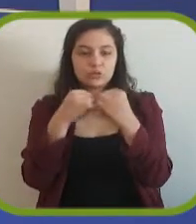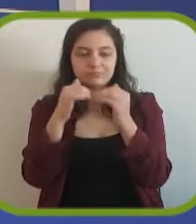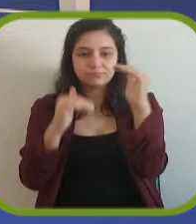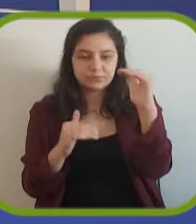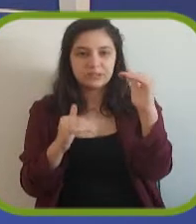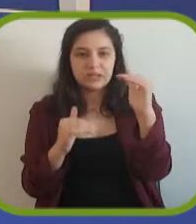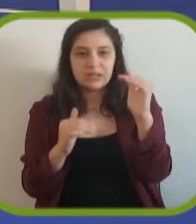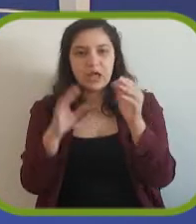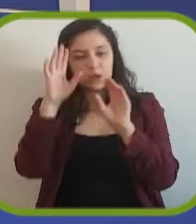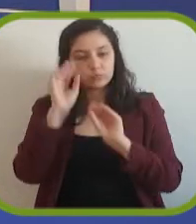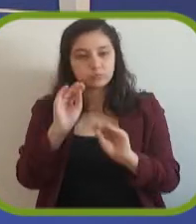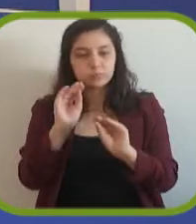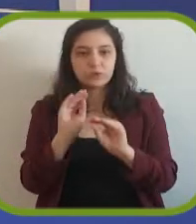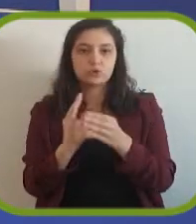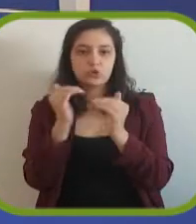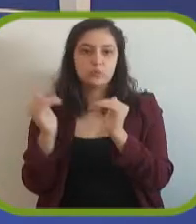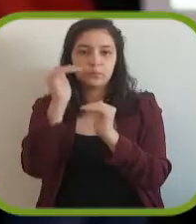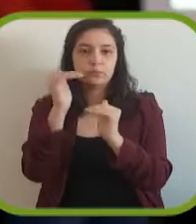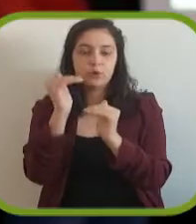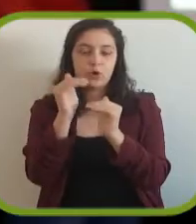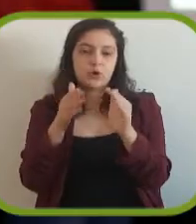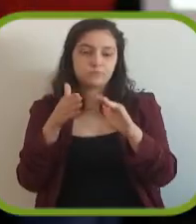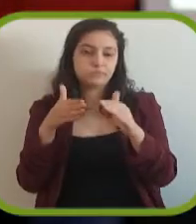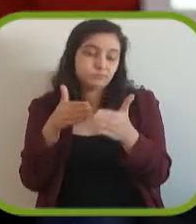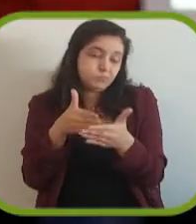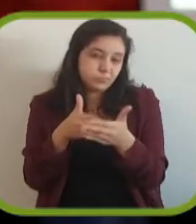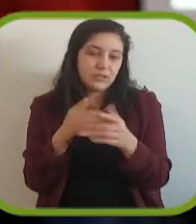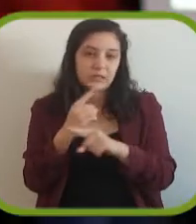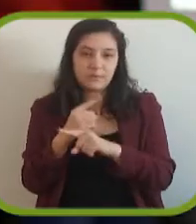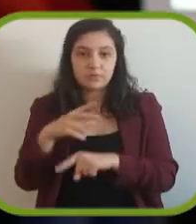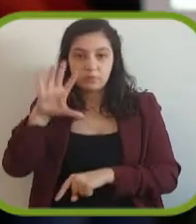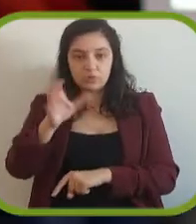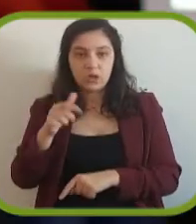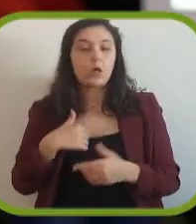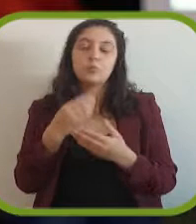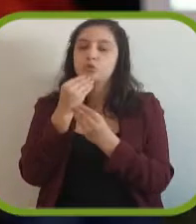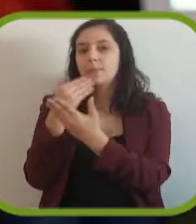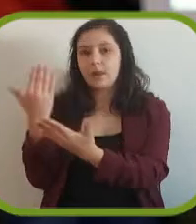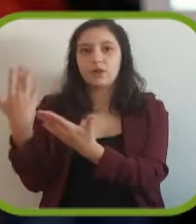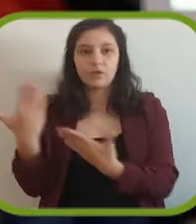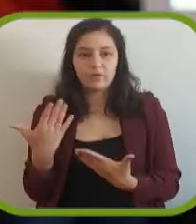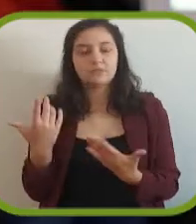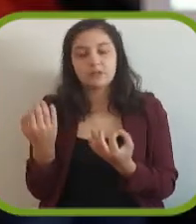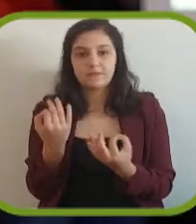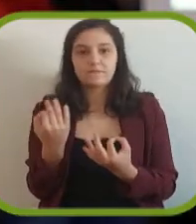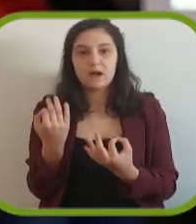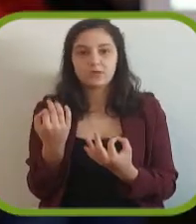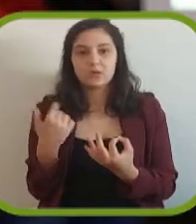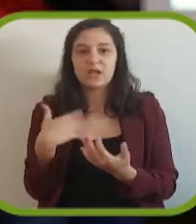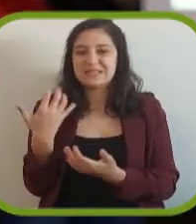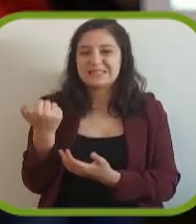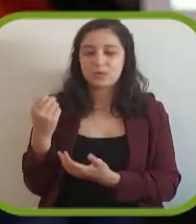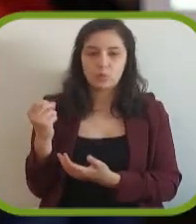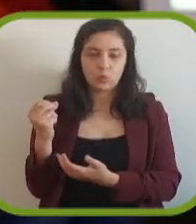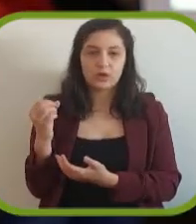acesso ao ensino superior são ainda um problema no nosso país. Muito obrigado pelo convite, é com muito gosto que aqui estou. De facto, o país durante estes